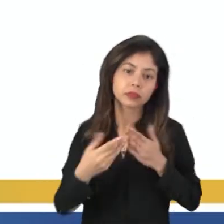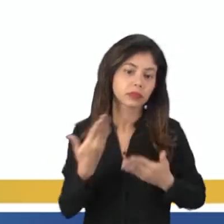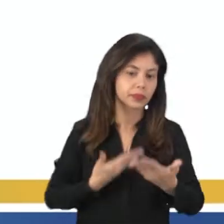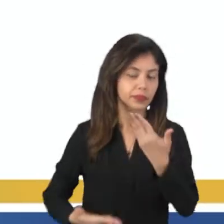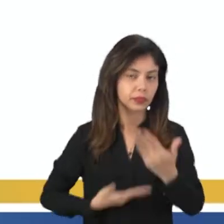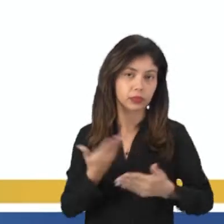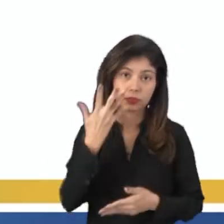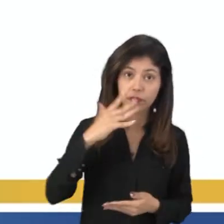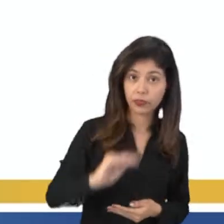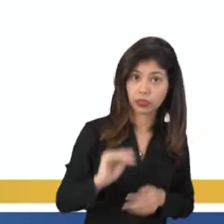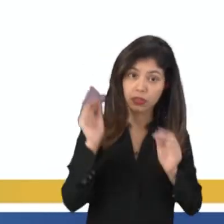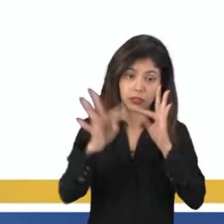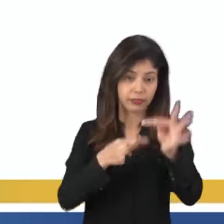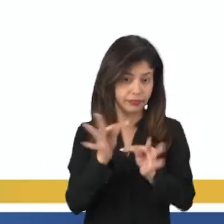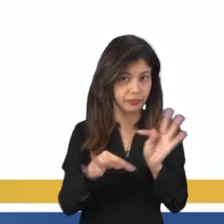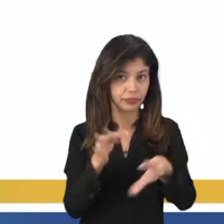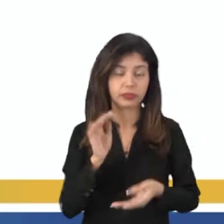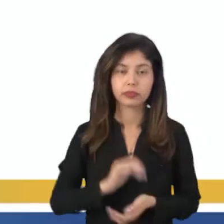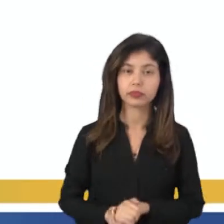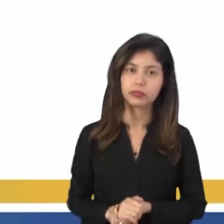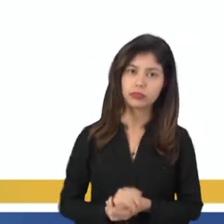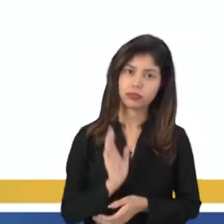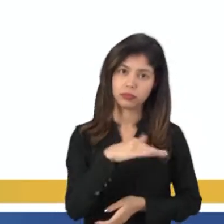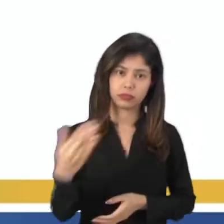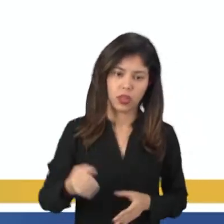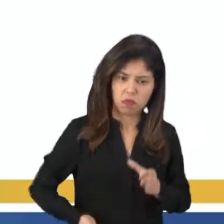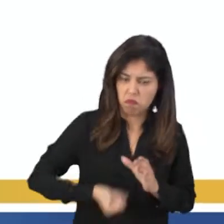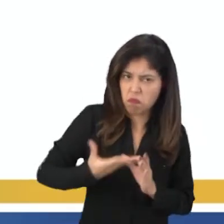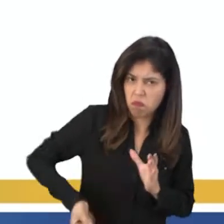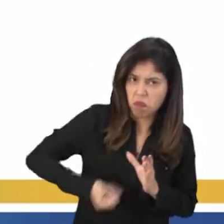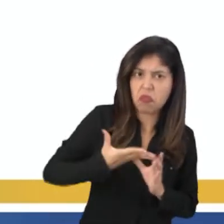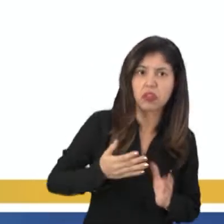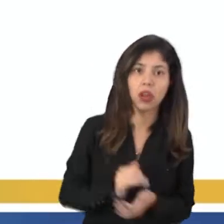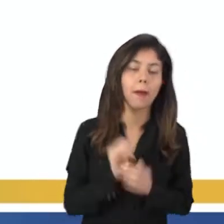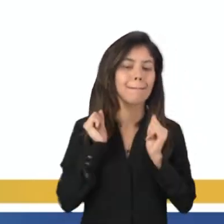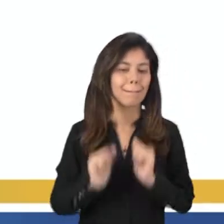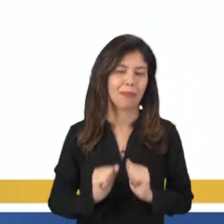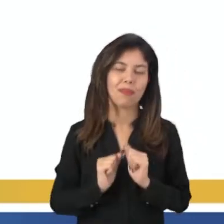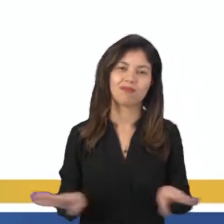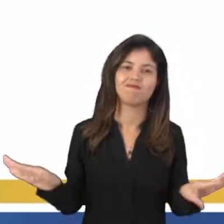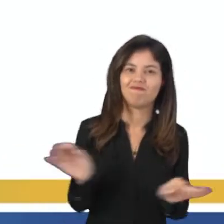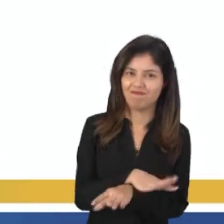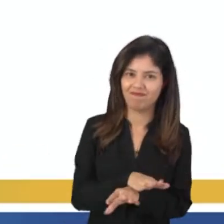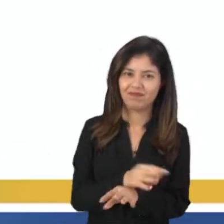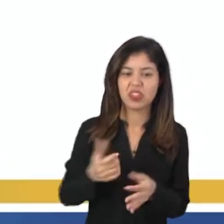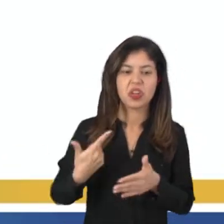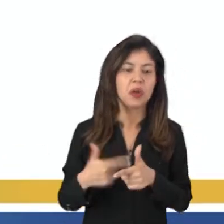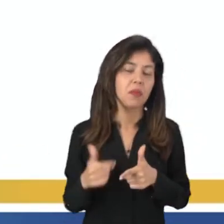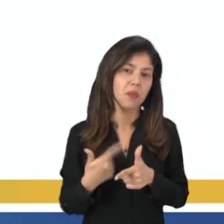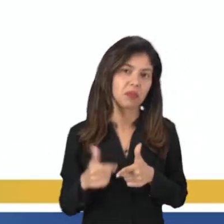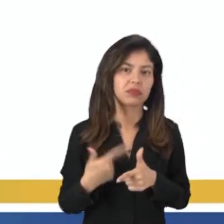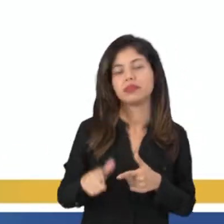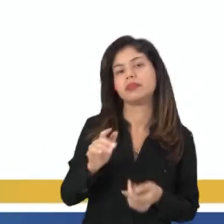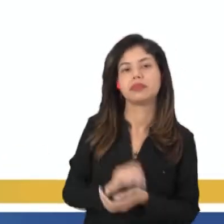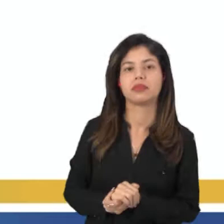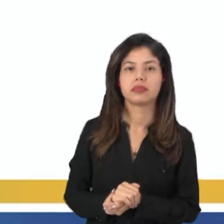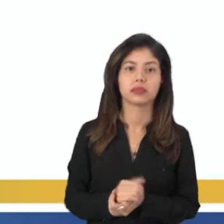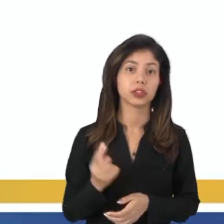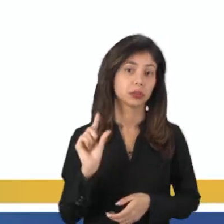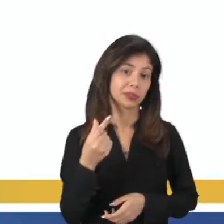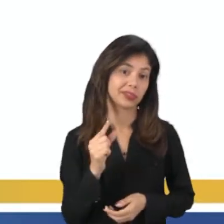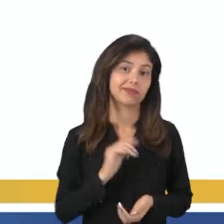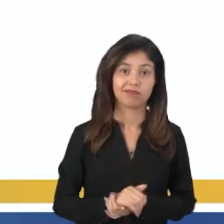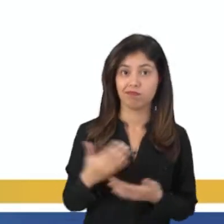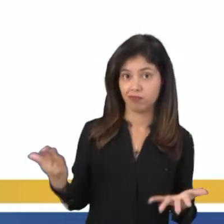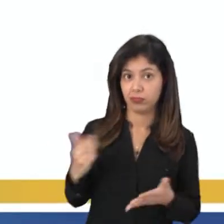relação criança e tecnologia, quando excessiva, pode acarretar uma série de prejuízos ao pequeno em